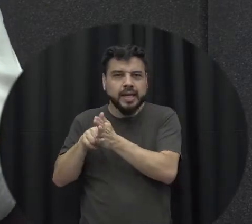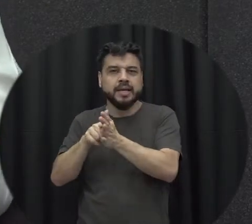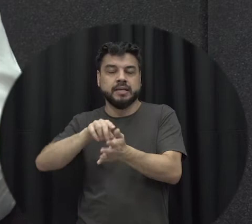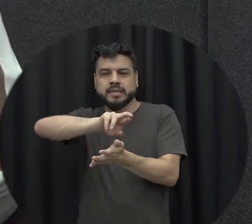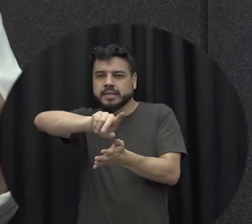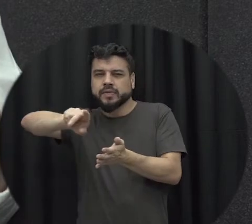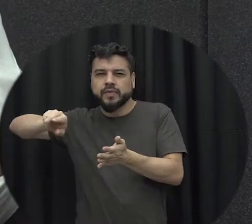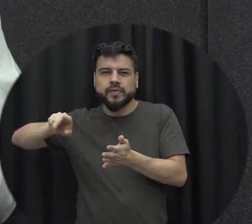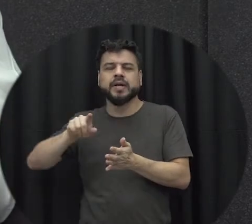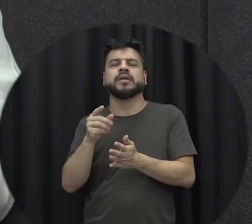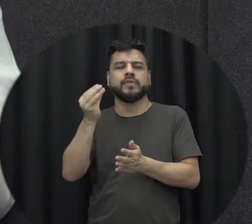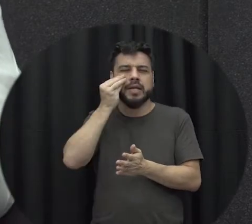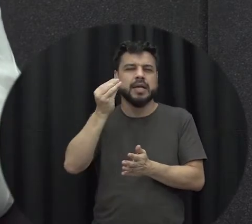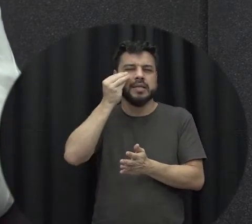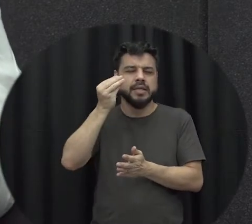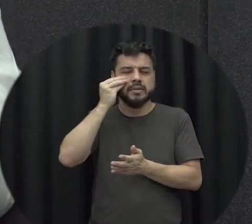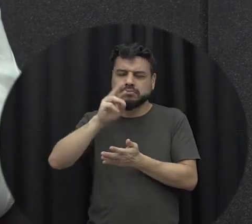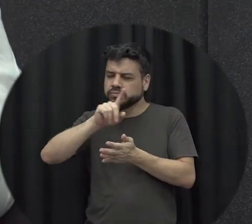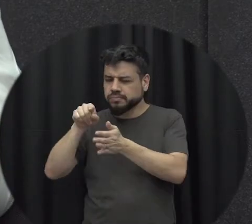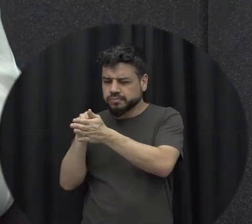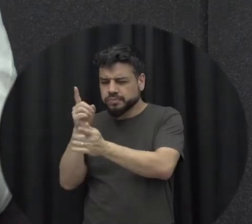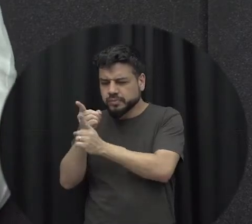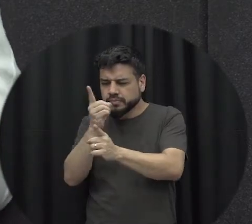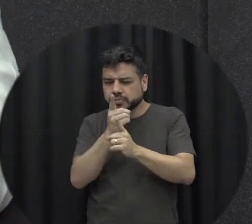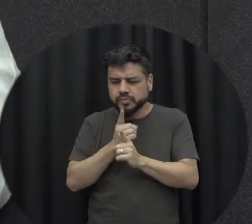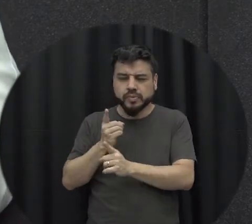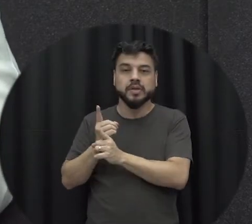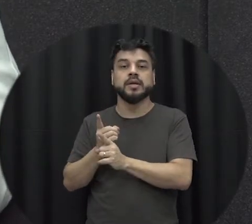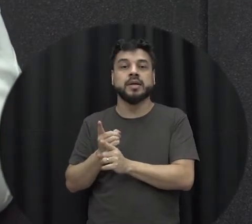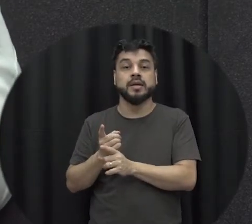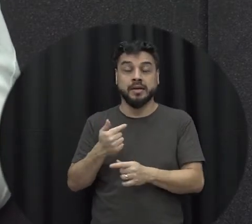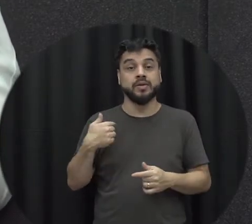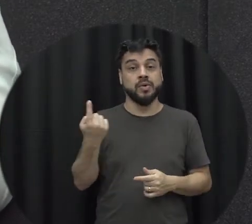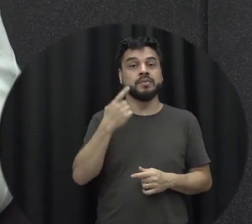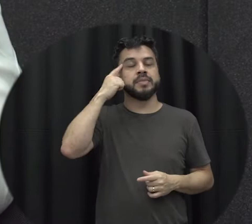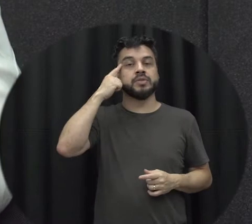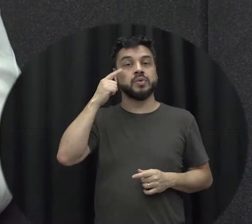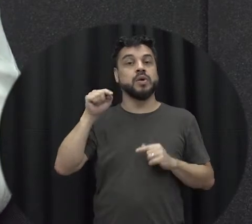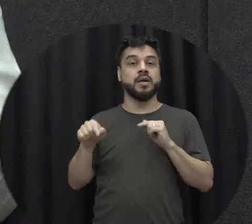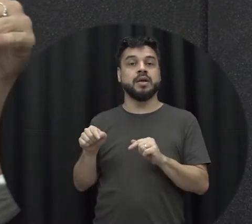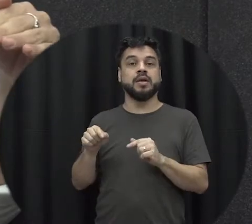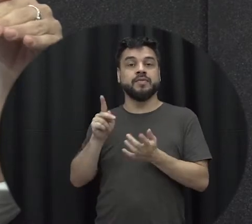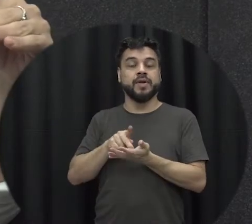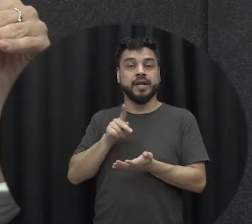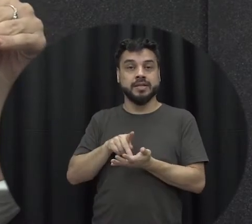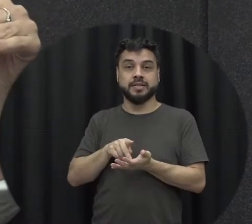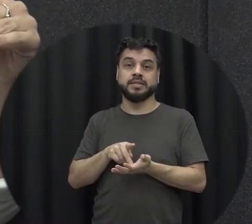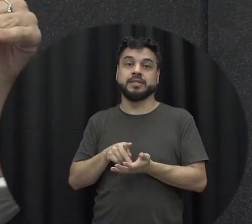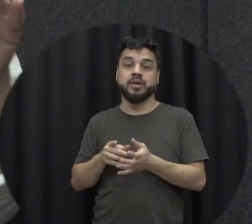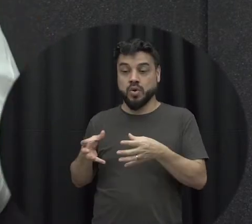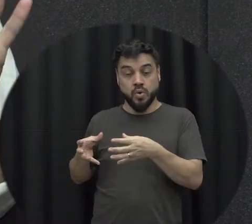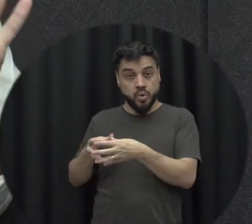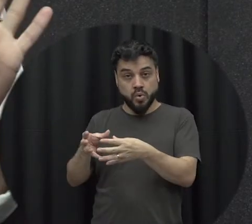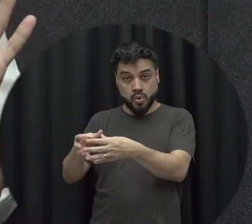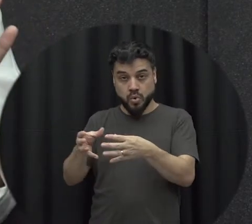biodiversidade, a gente fez vários testes, e a gente viu que, como esperado, não tem uma mudança na